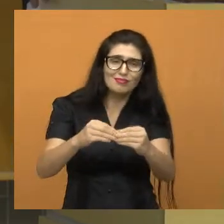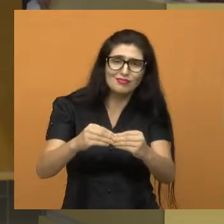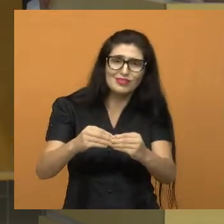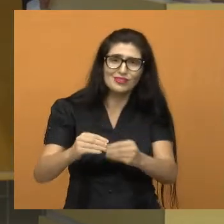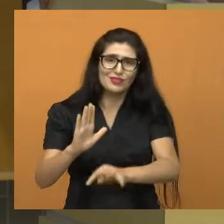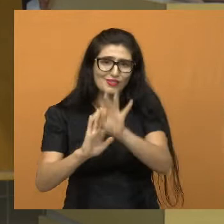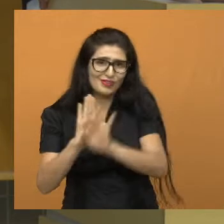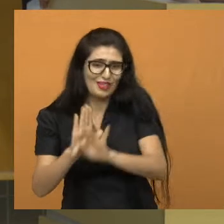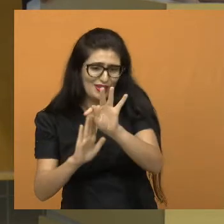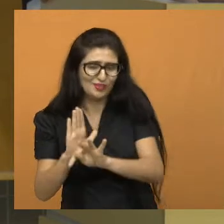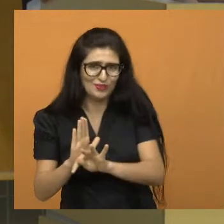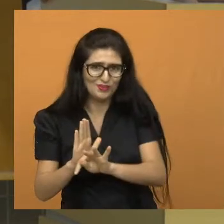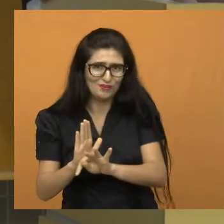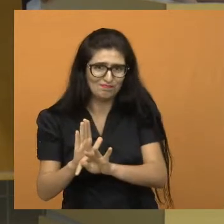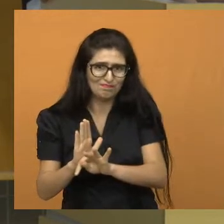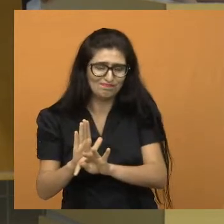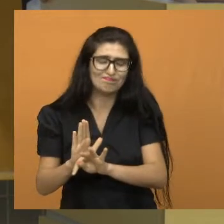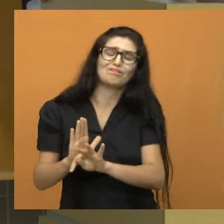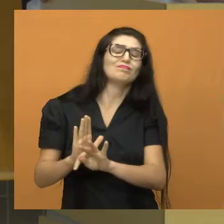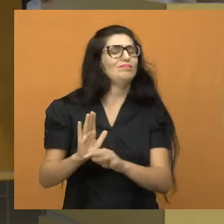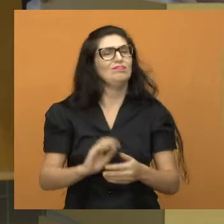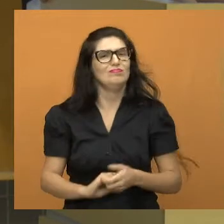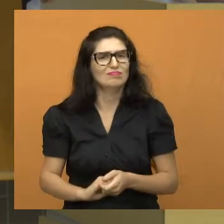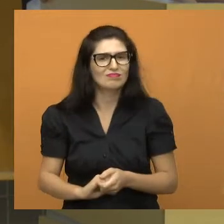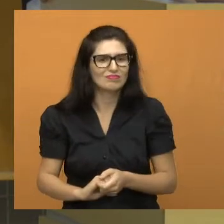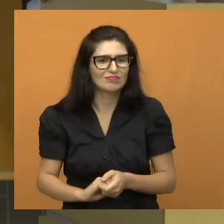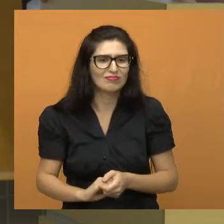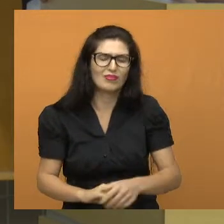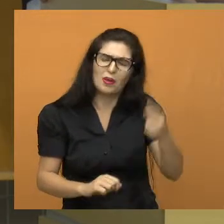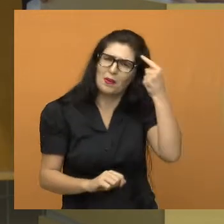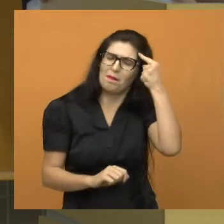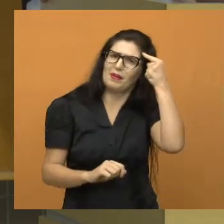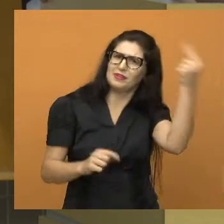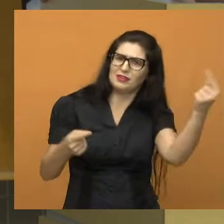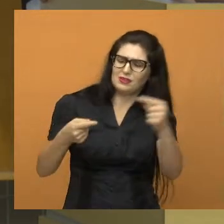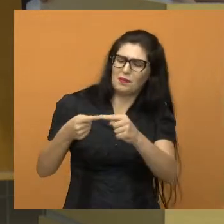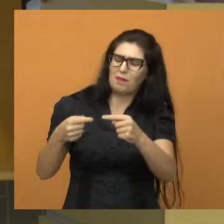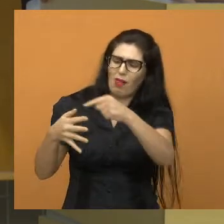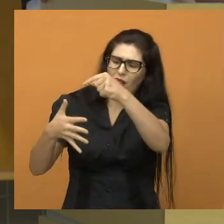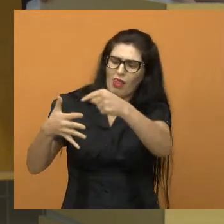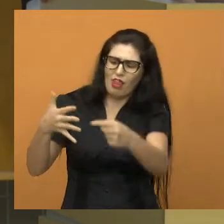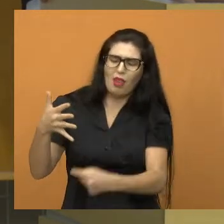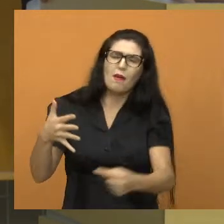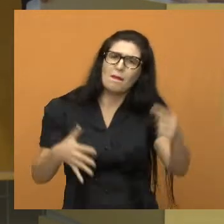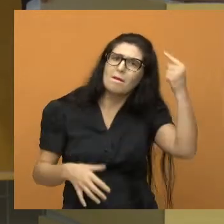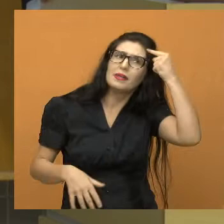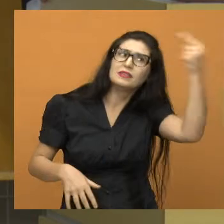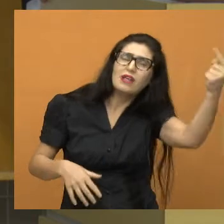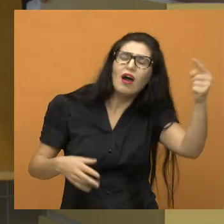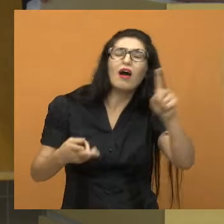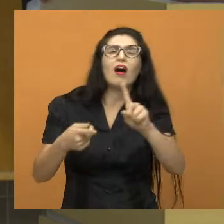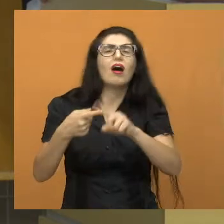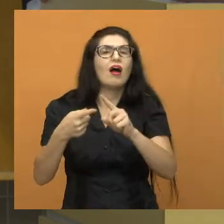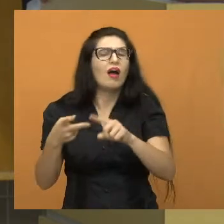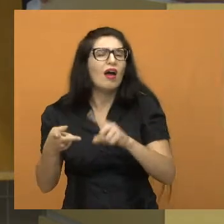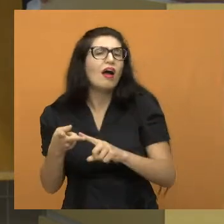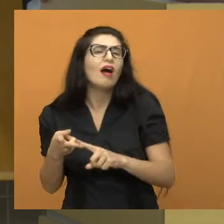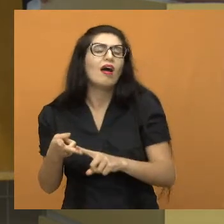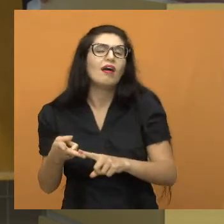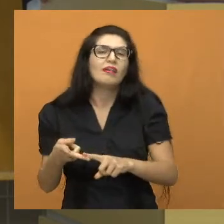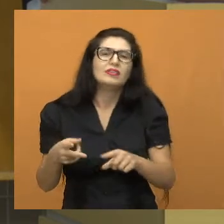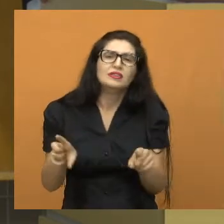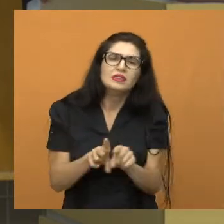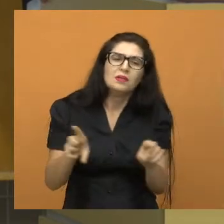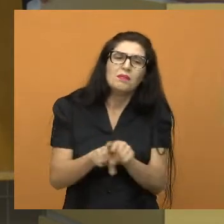em 3 movimentos: o movimento do conscientizar, o movimento do implantar e o movimento